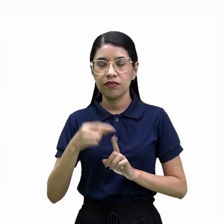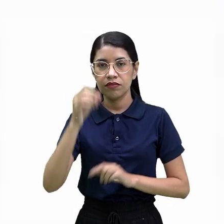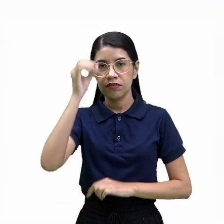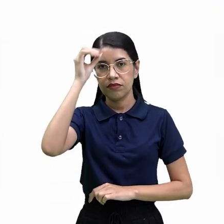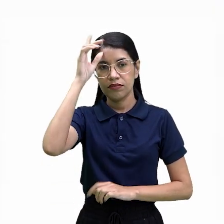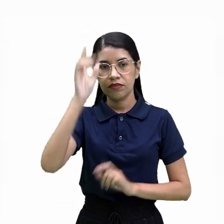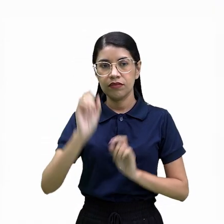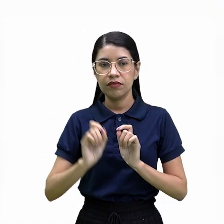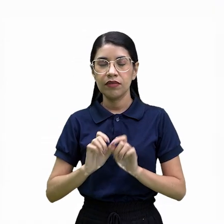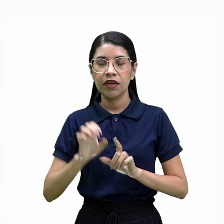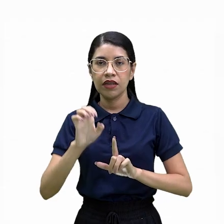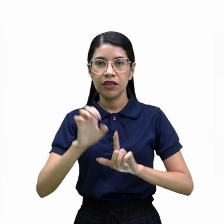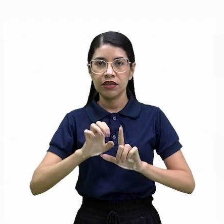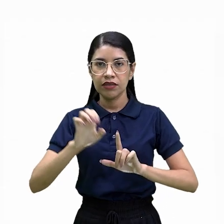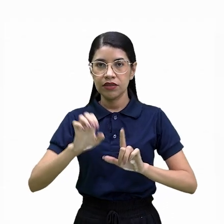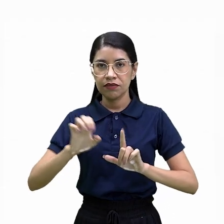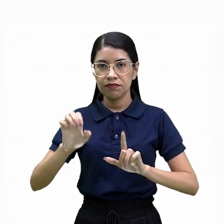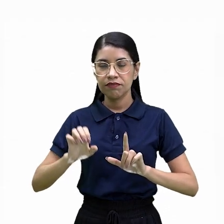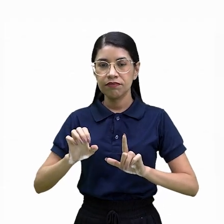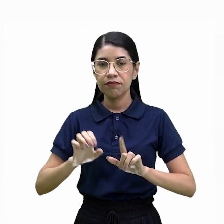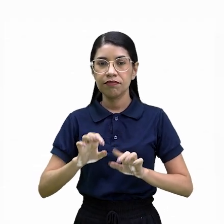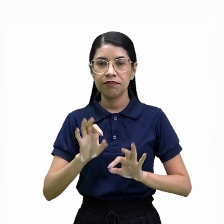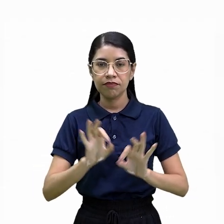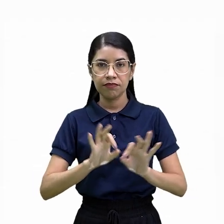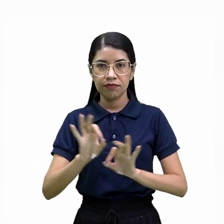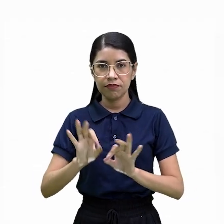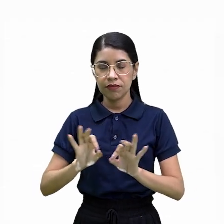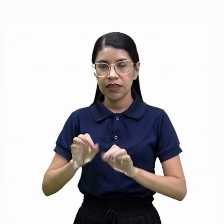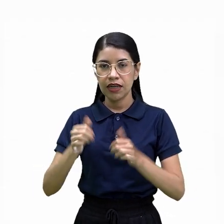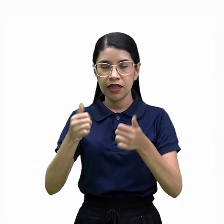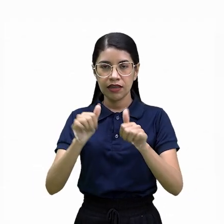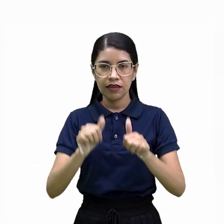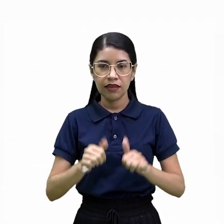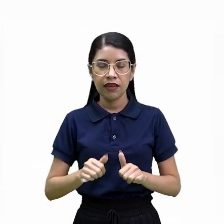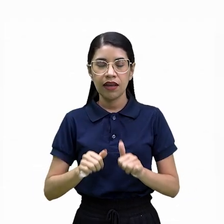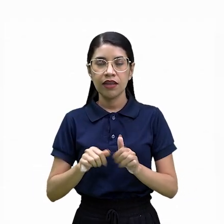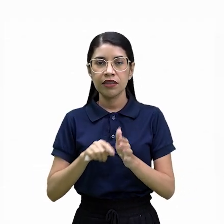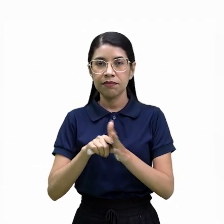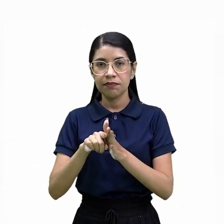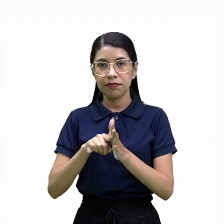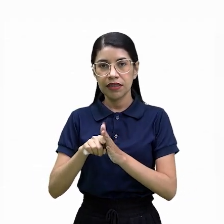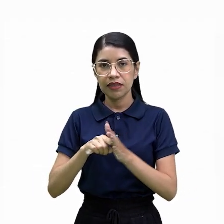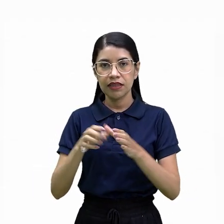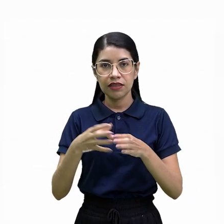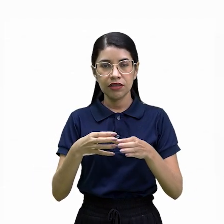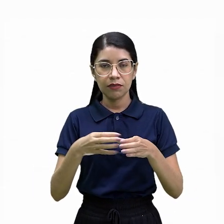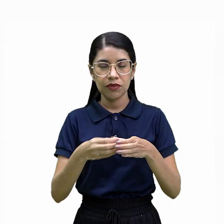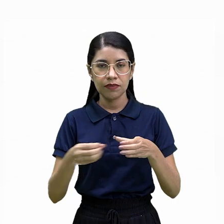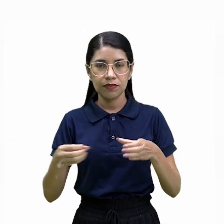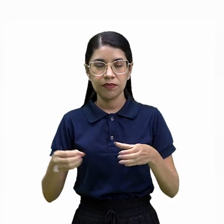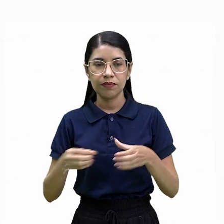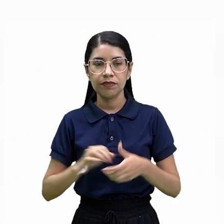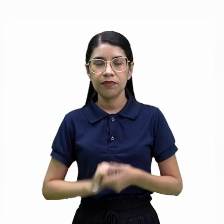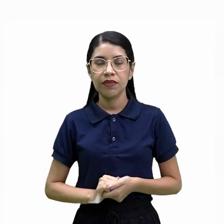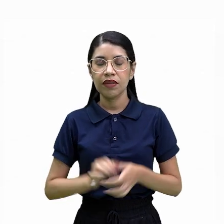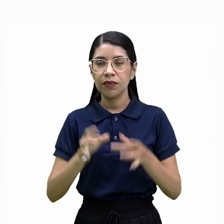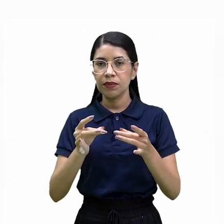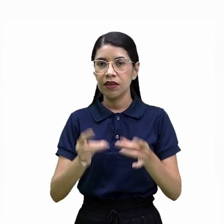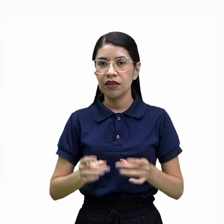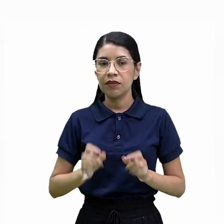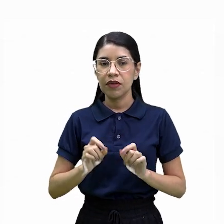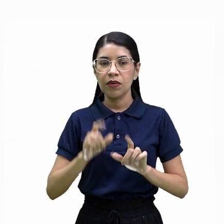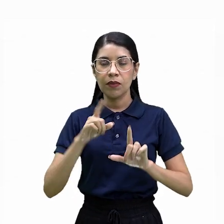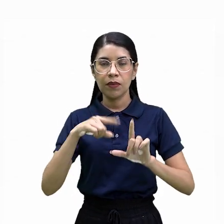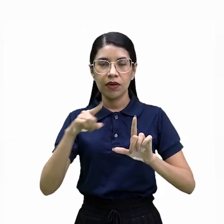o objeto de conhecimento, estatística, planejamento e análise de pesquisas amostrais.